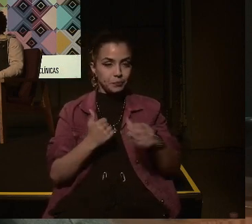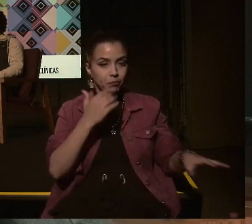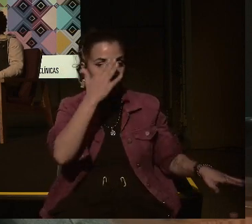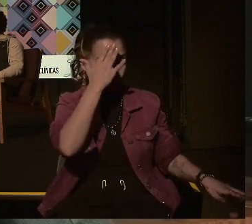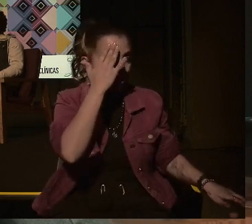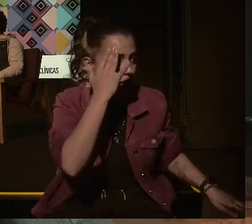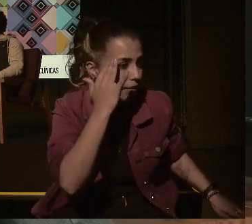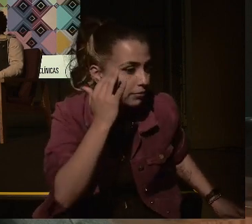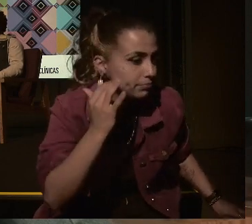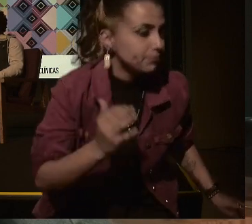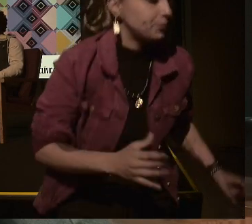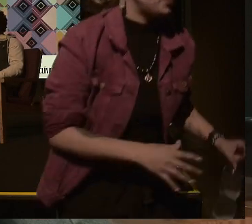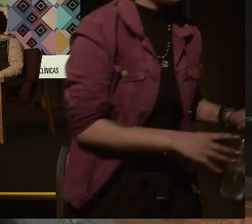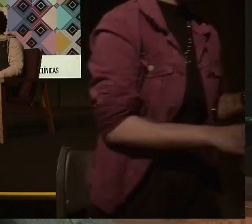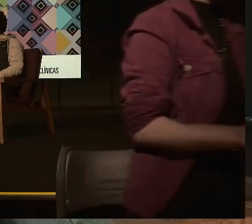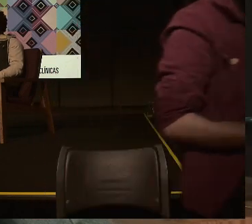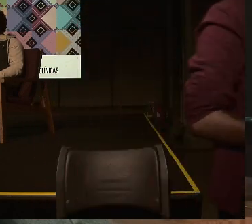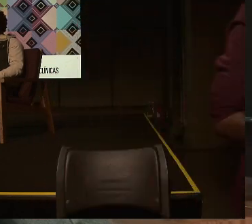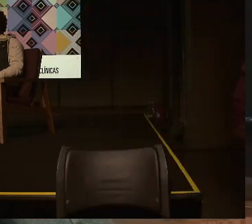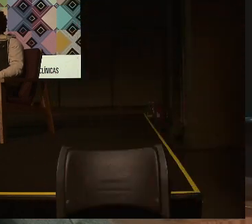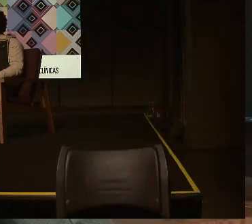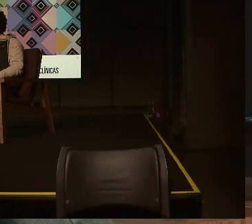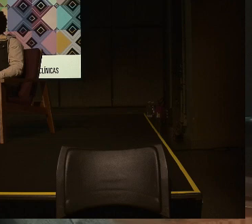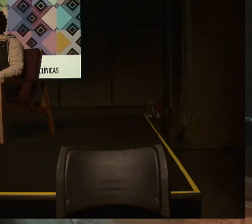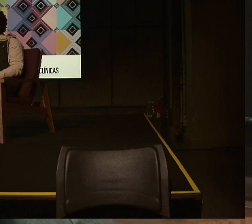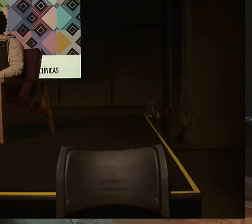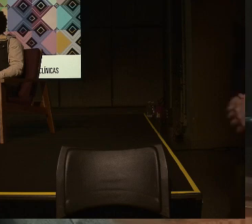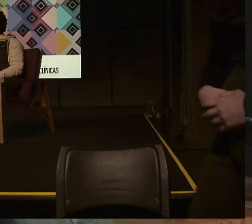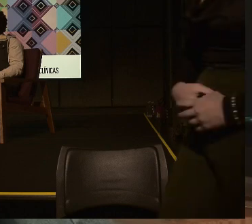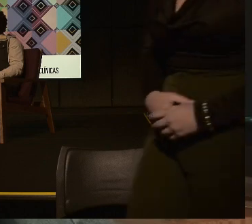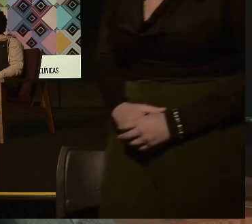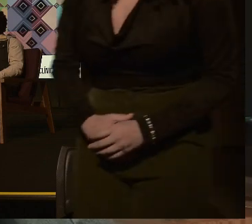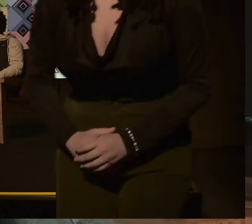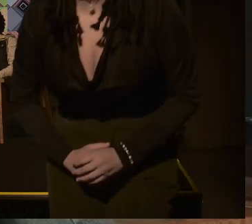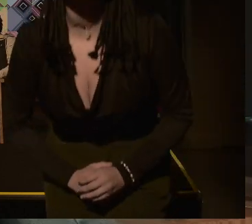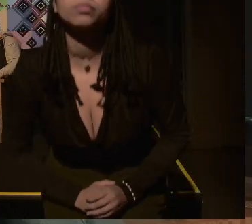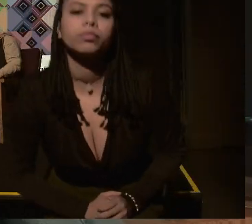Porque crioulo no Brasil, tamanha o aviltamento